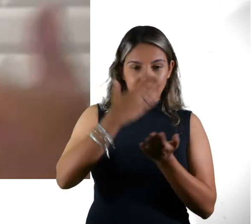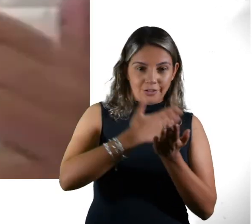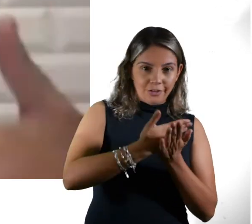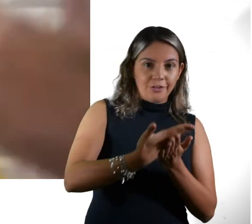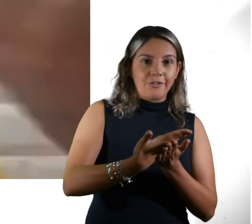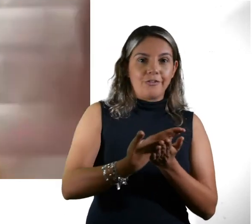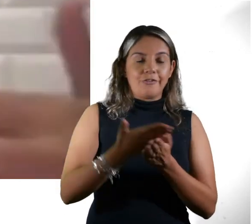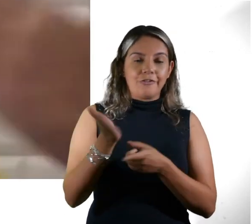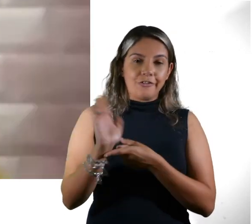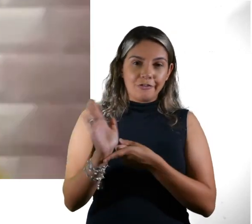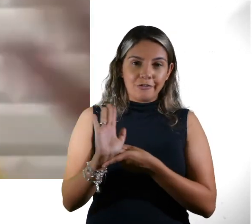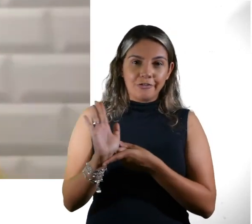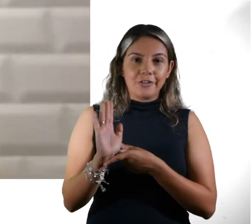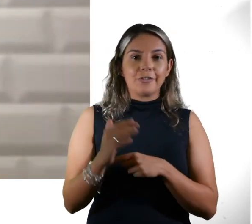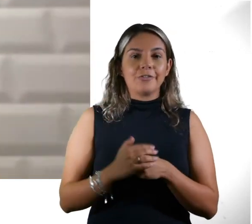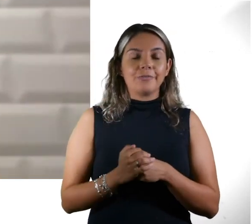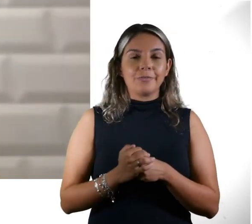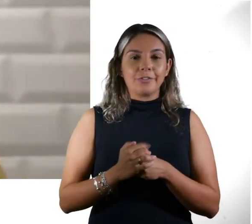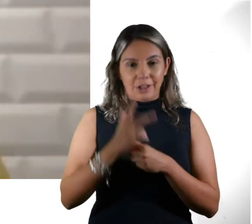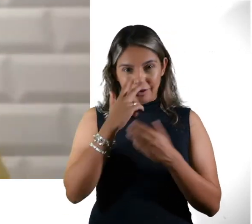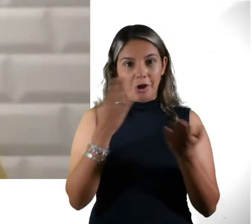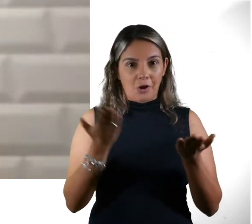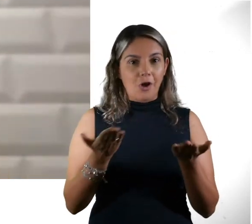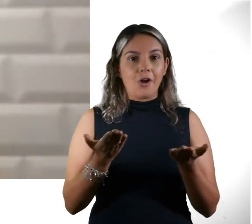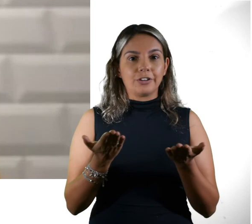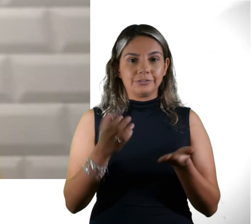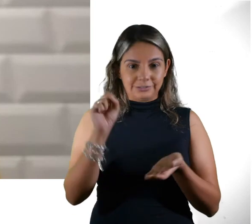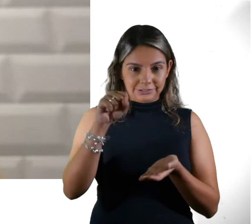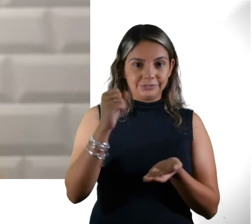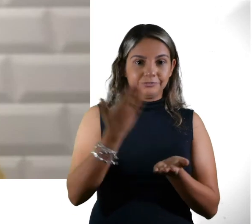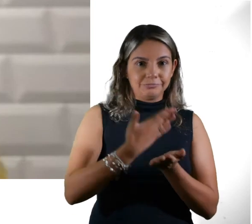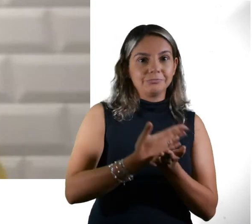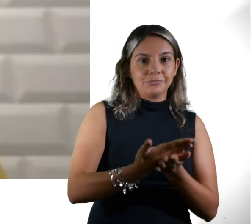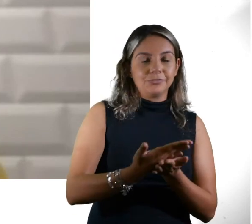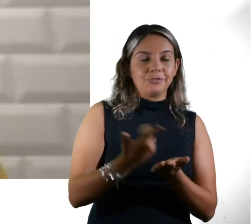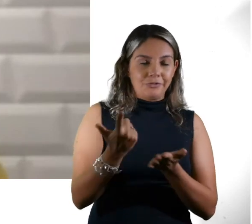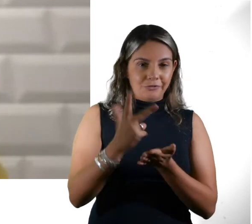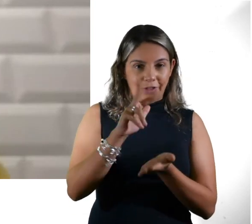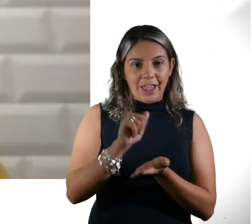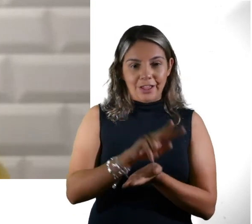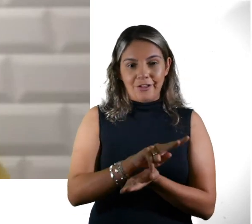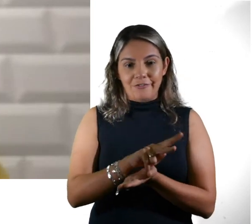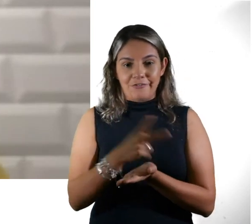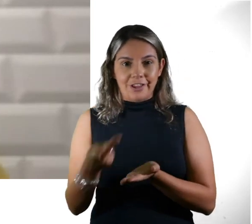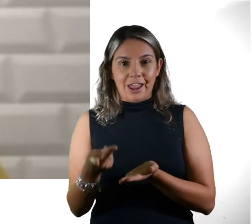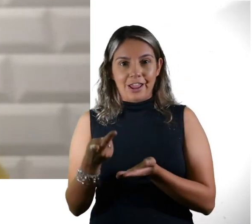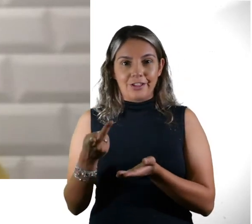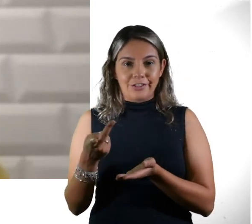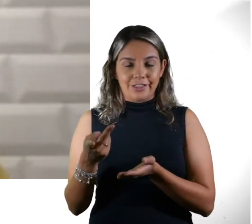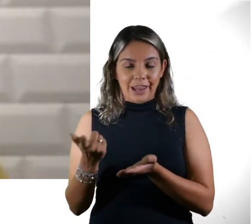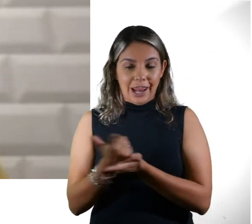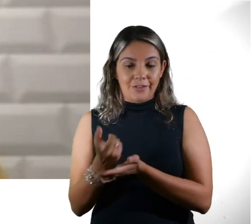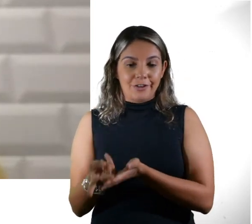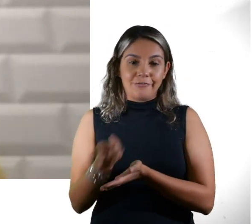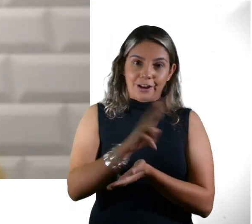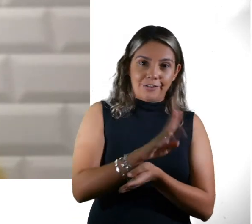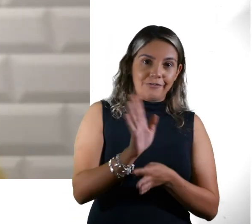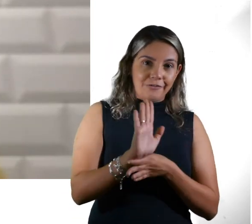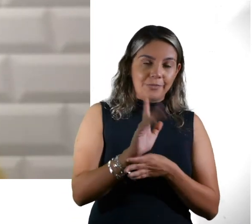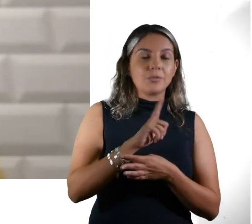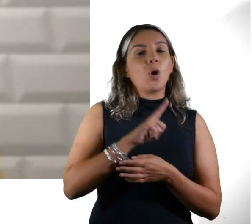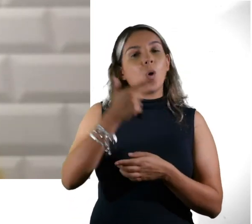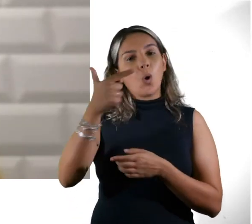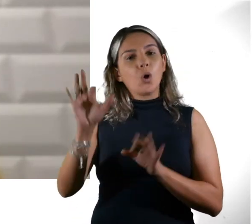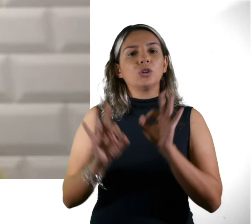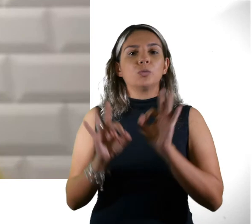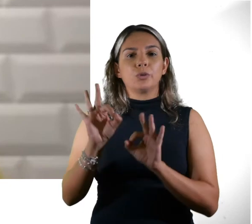para o início do filme, o roteiro, etc, etc. Portanto, eu acho que agora, sim, acho que agora vai virar filme. Há outros projetos de